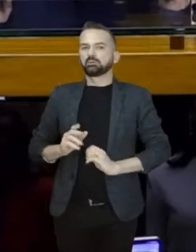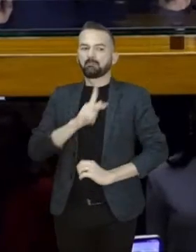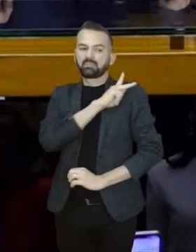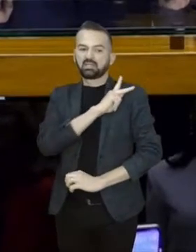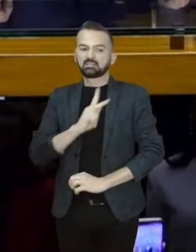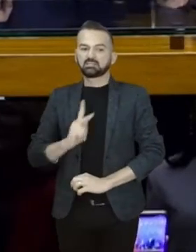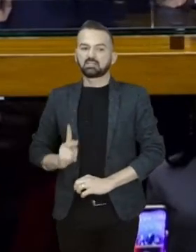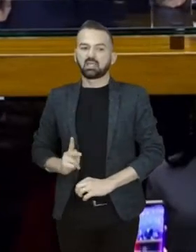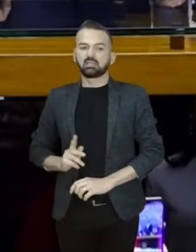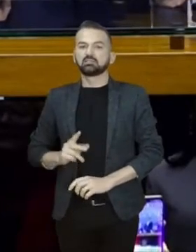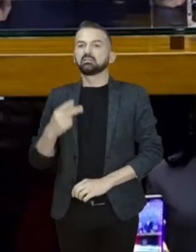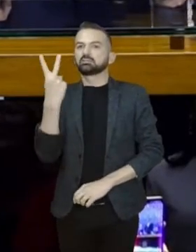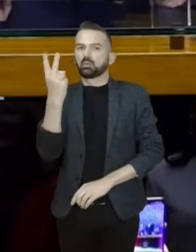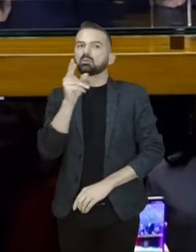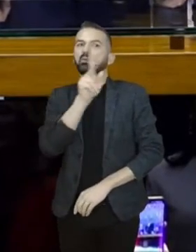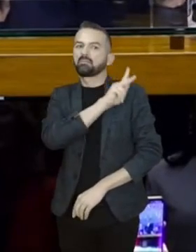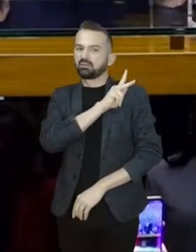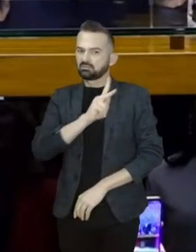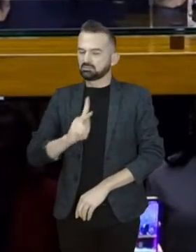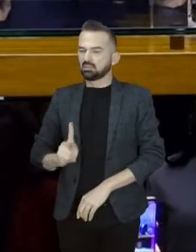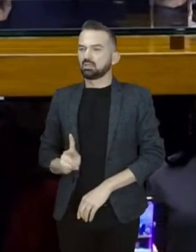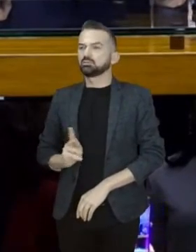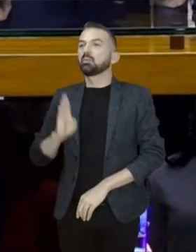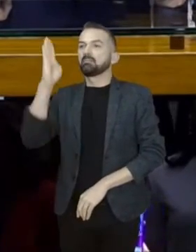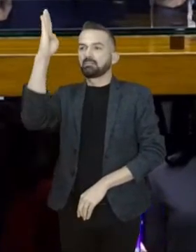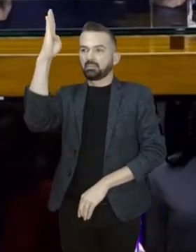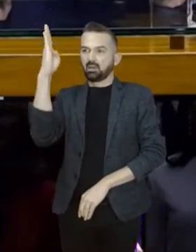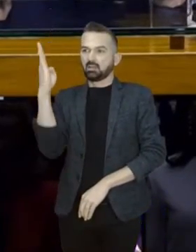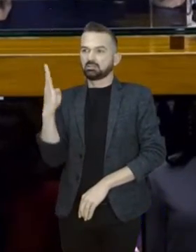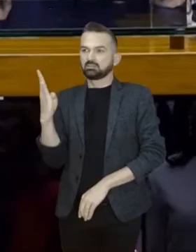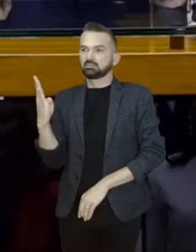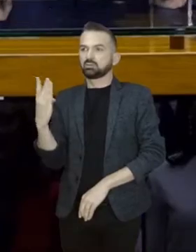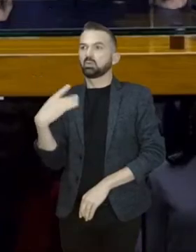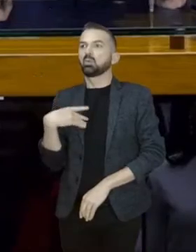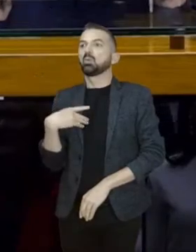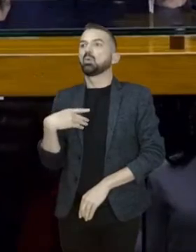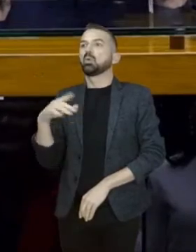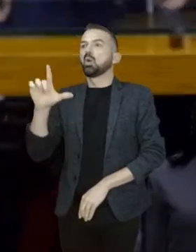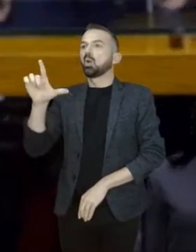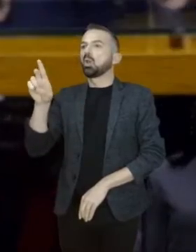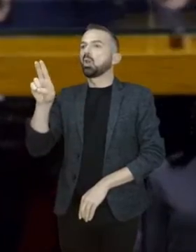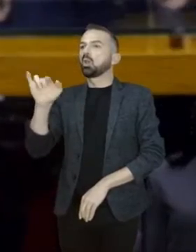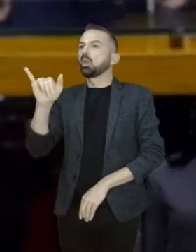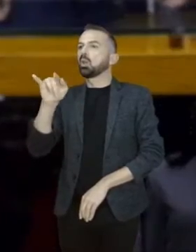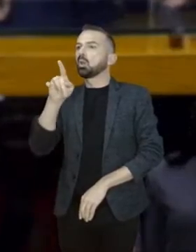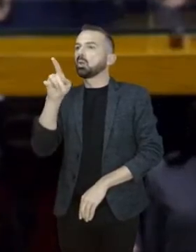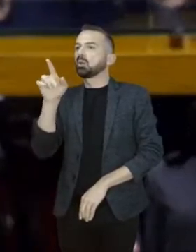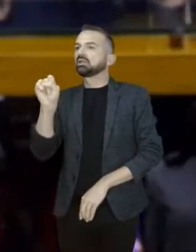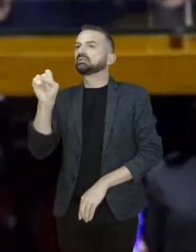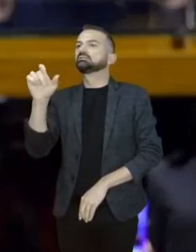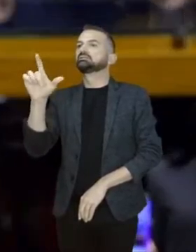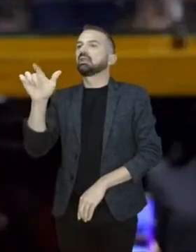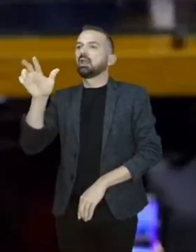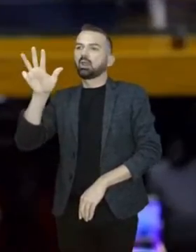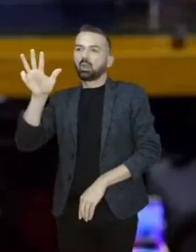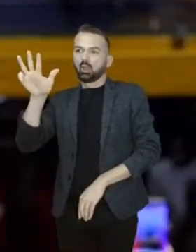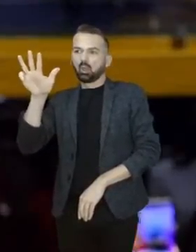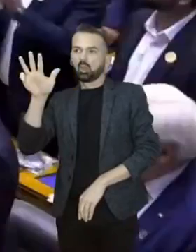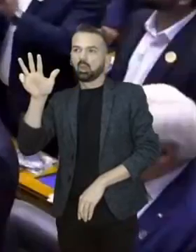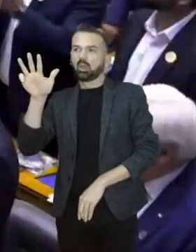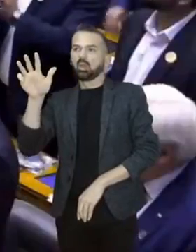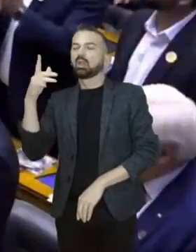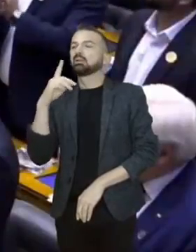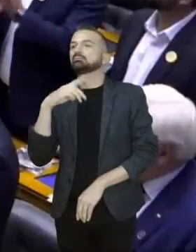República Federativa do Brasil, o excelentíssimo senhor Luiz Inácio Lula da Silva e o excelentíssimo senhor Geraldo